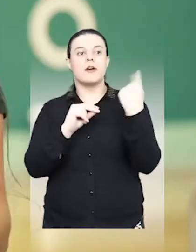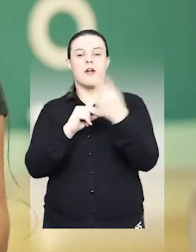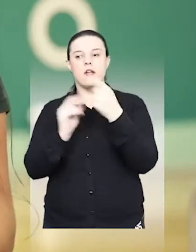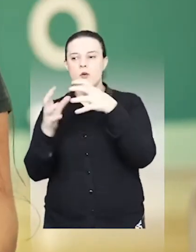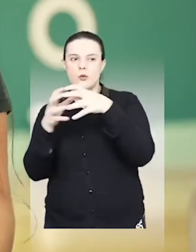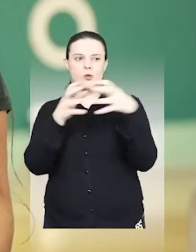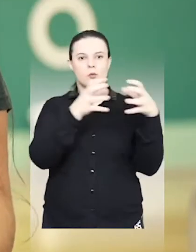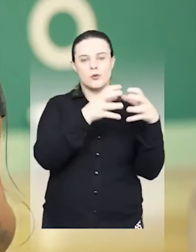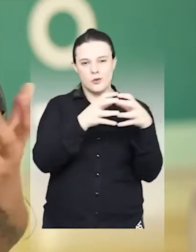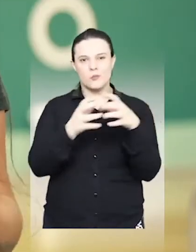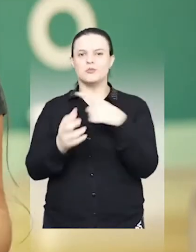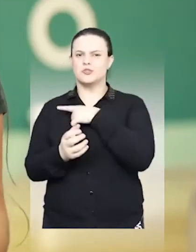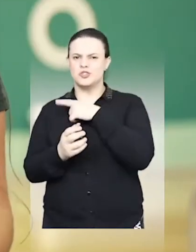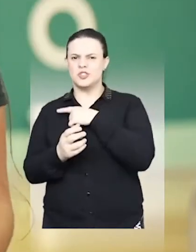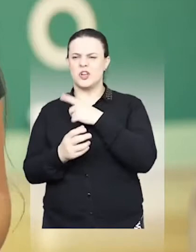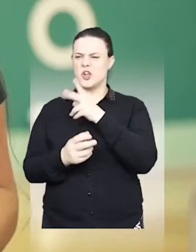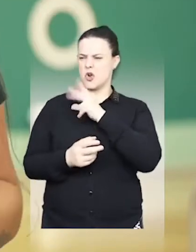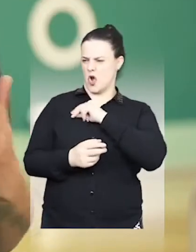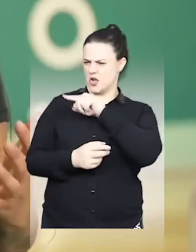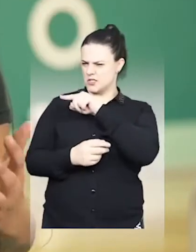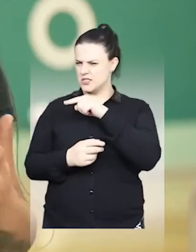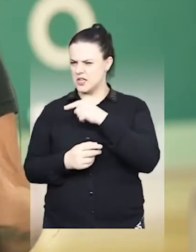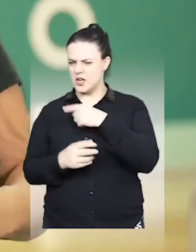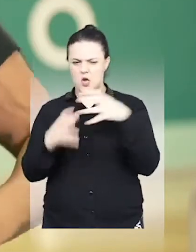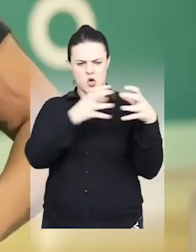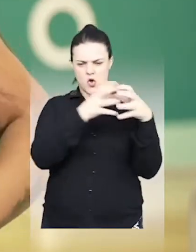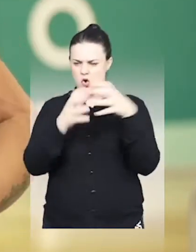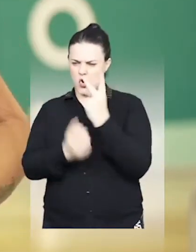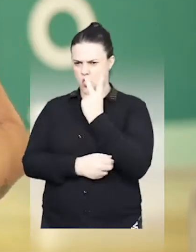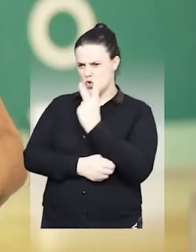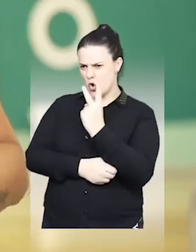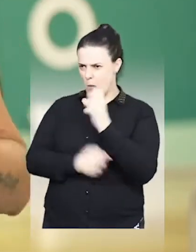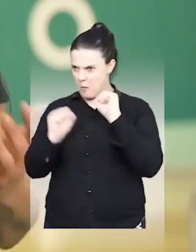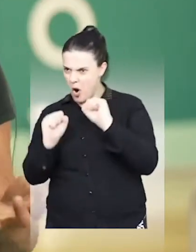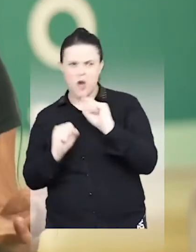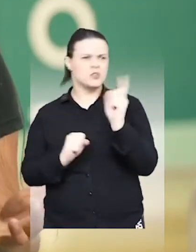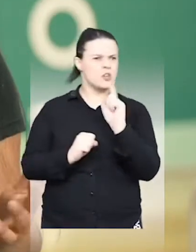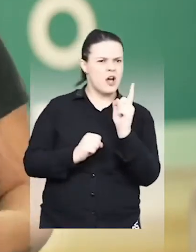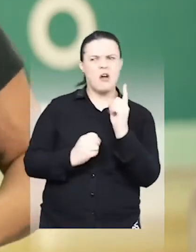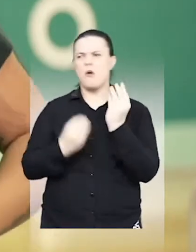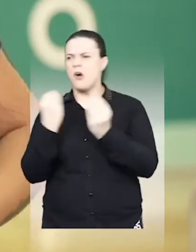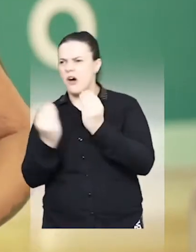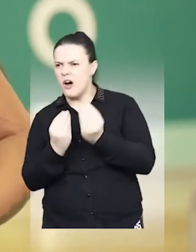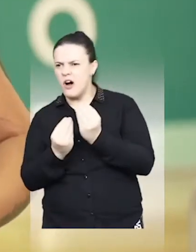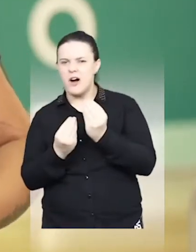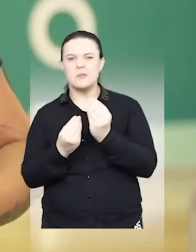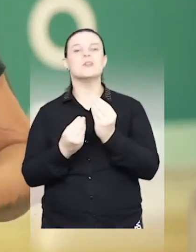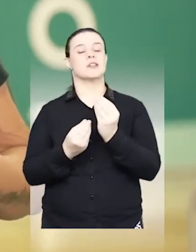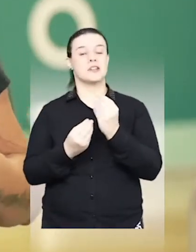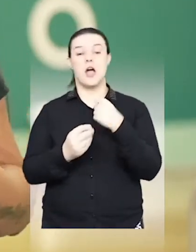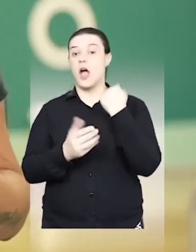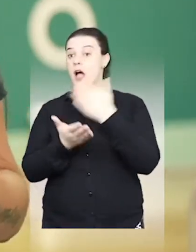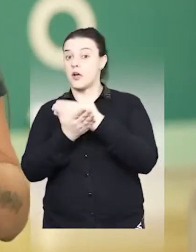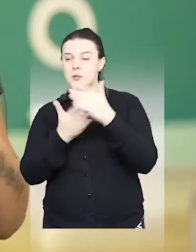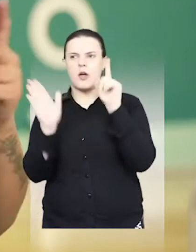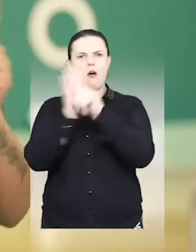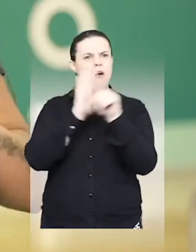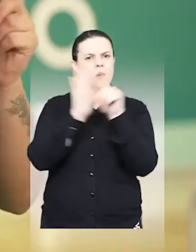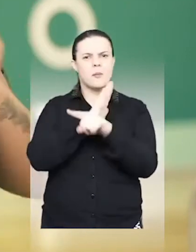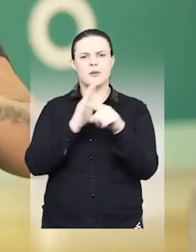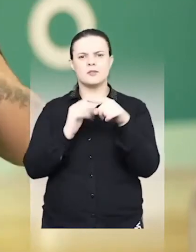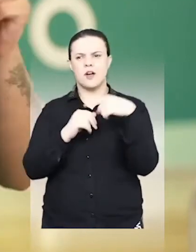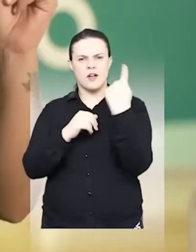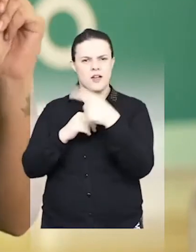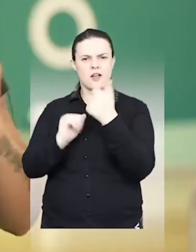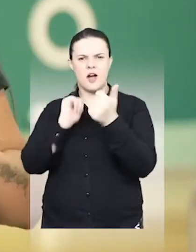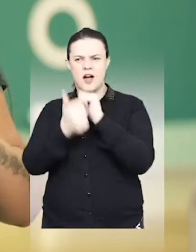os clubes, né, entre os times. Poxa, o Ronins com 2 equipes, mas isso pode, isso não pode. Aí começaram a